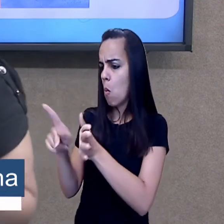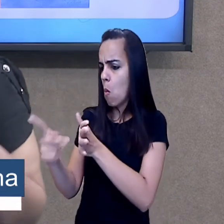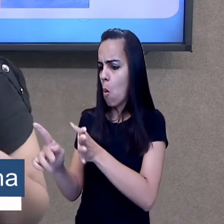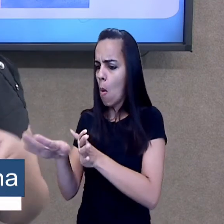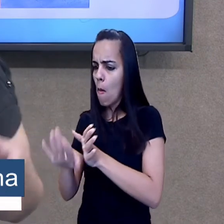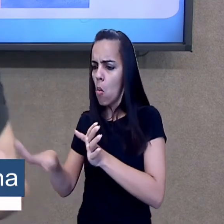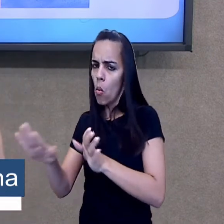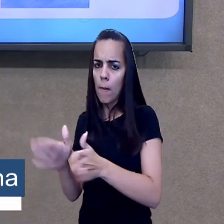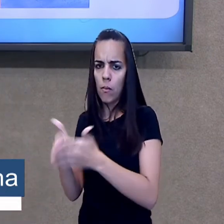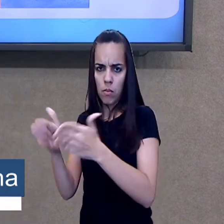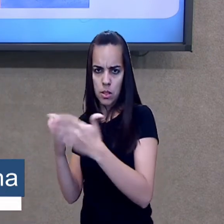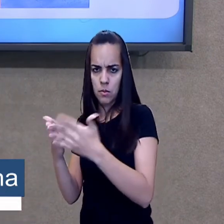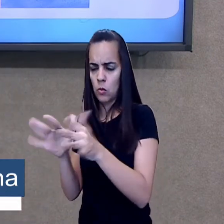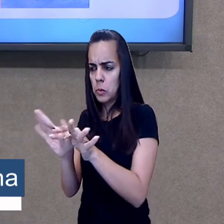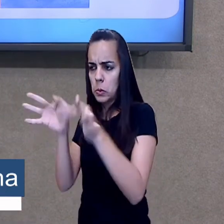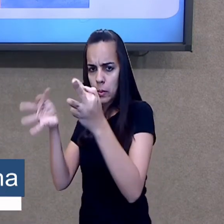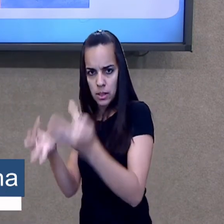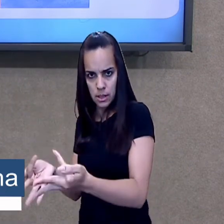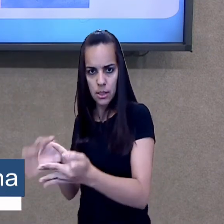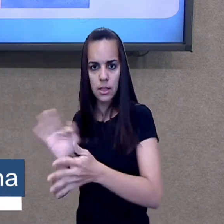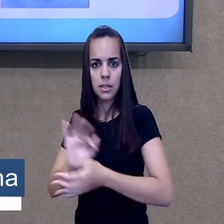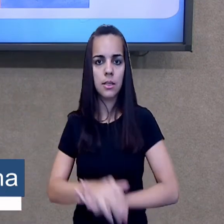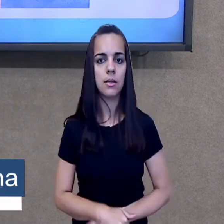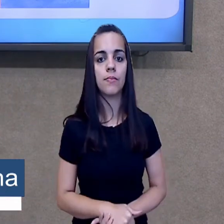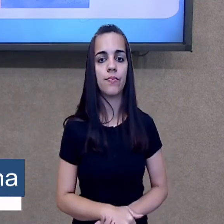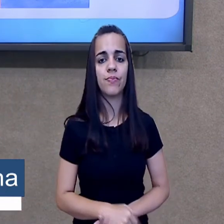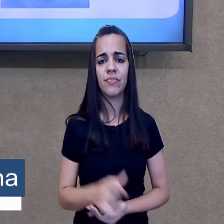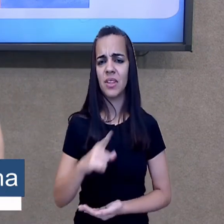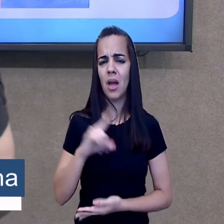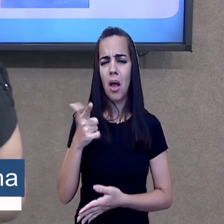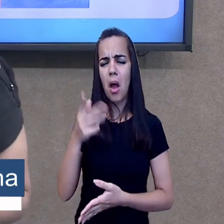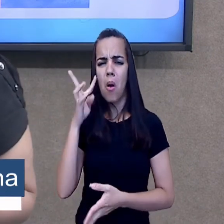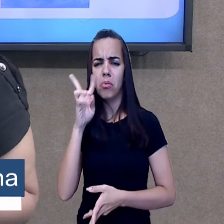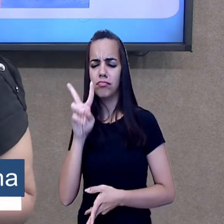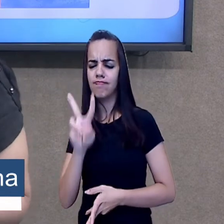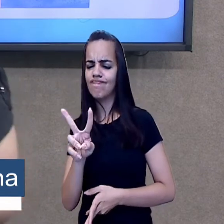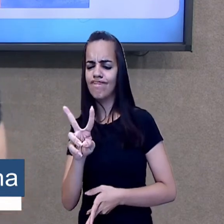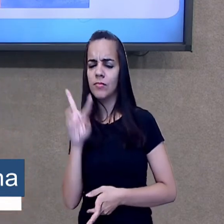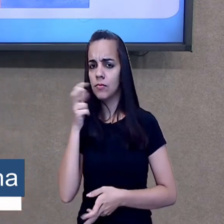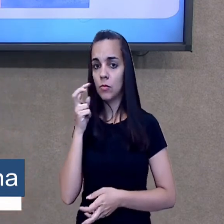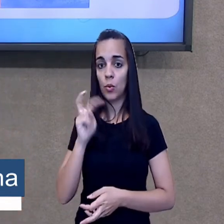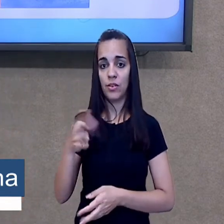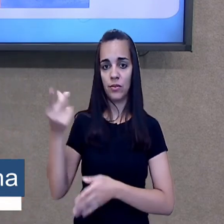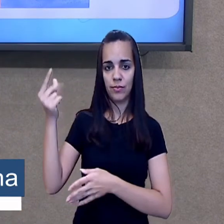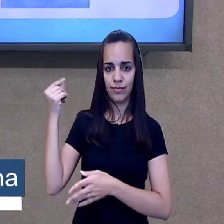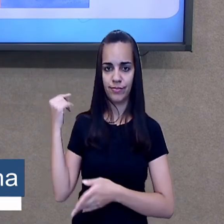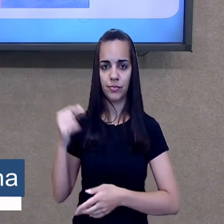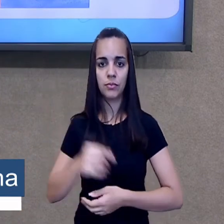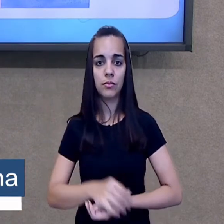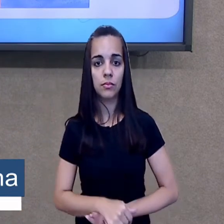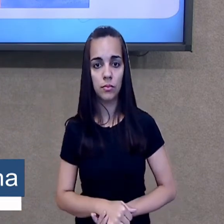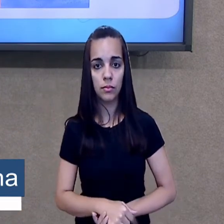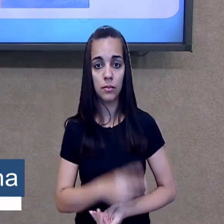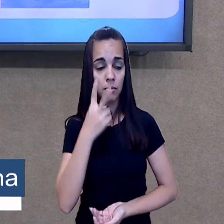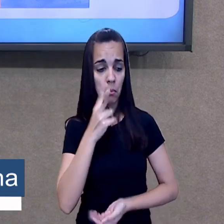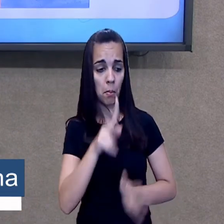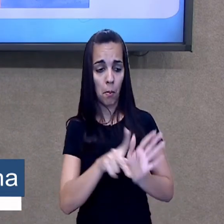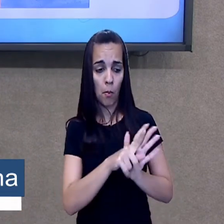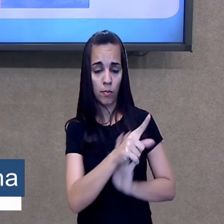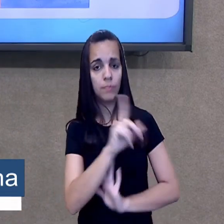em abolição da escravidão, algo que não era cogitado pelos inconfidentes de